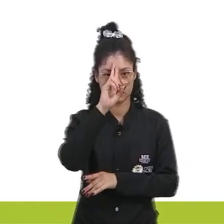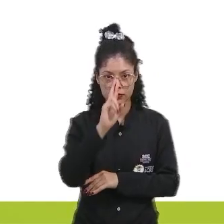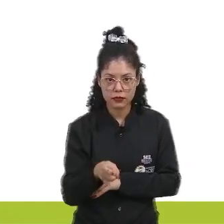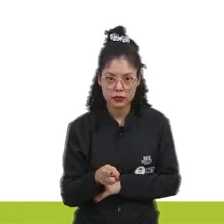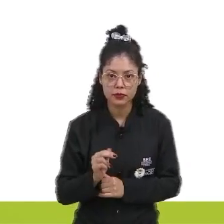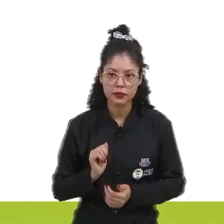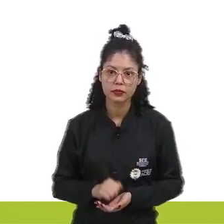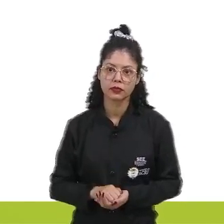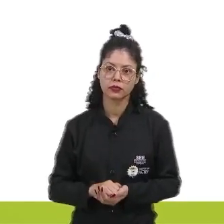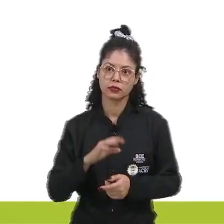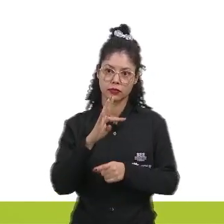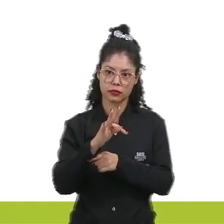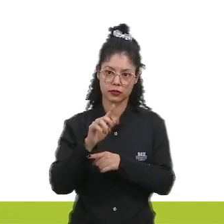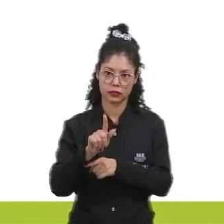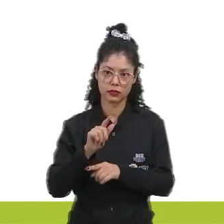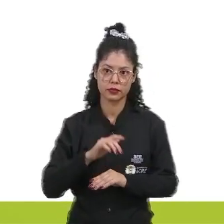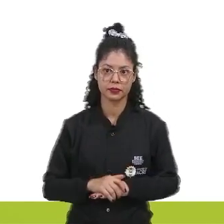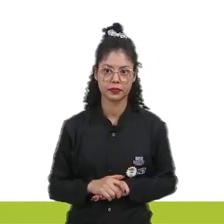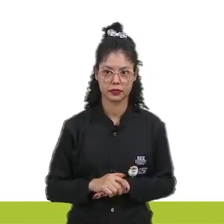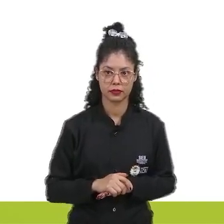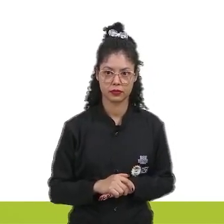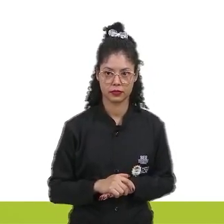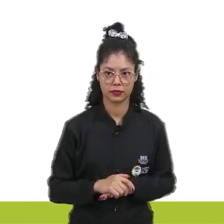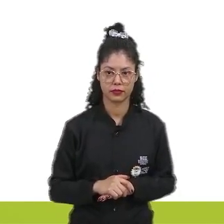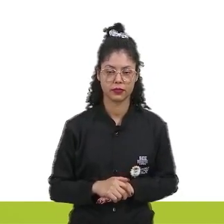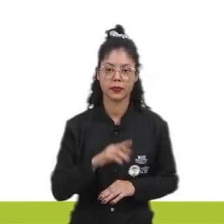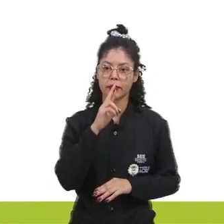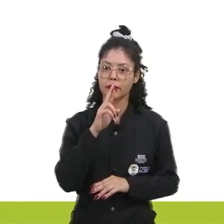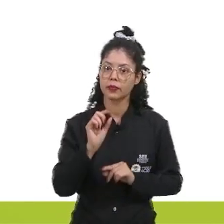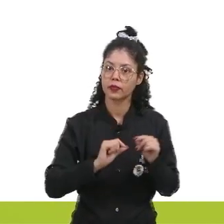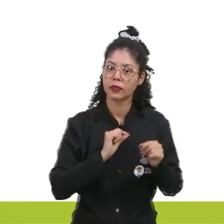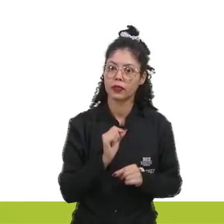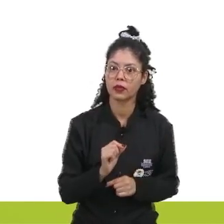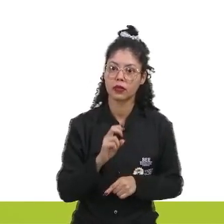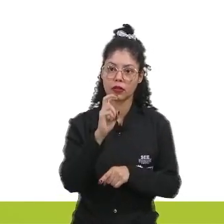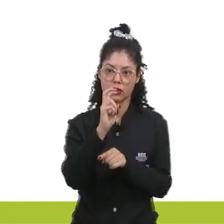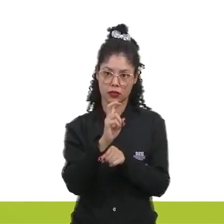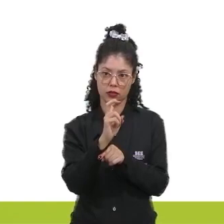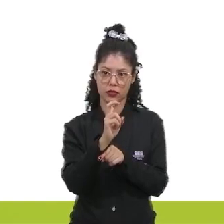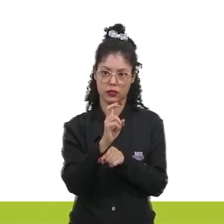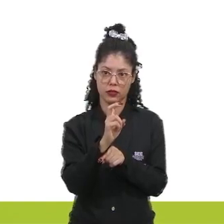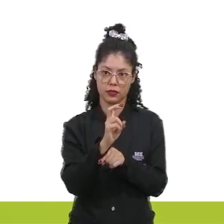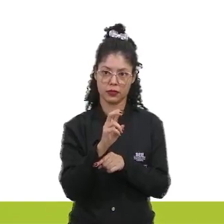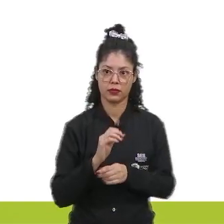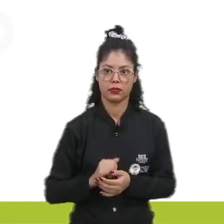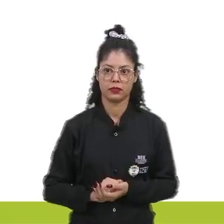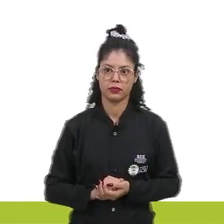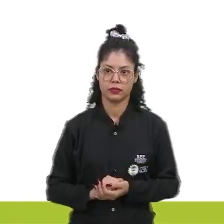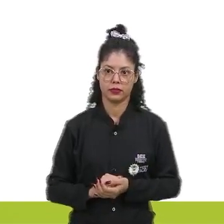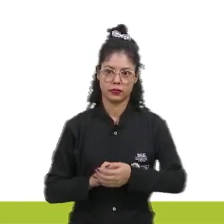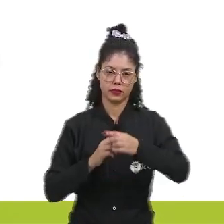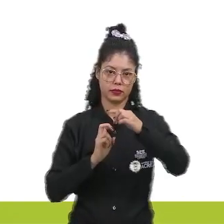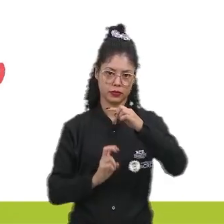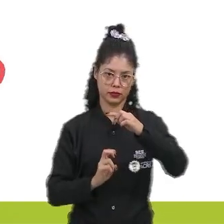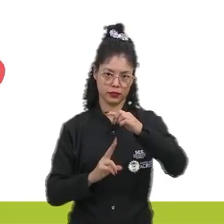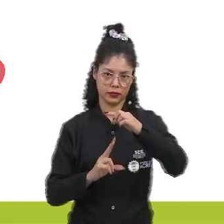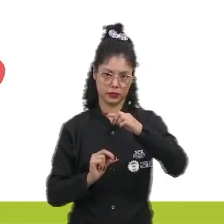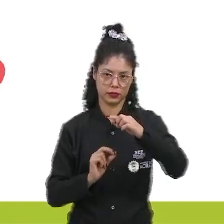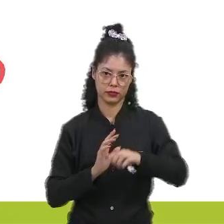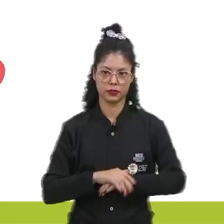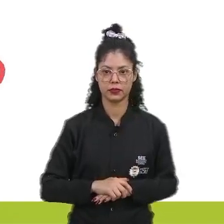tangente, e você vai obter, ó, nesse cálculo aqui, 5 sobre